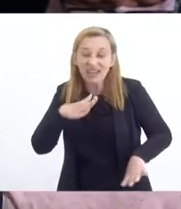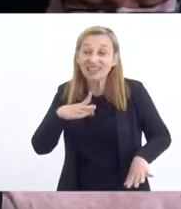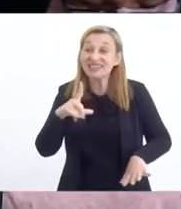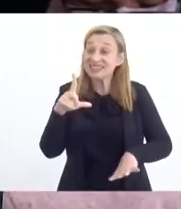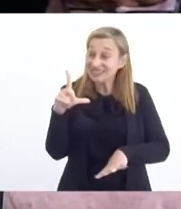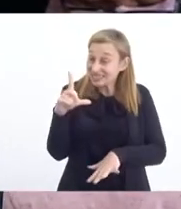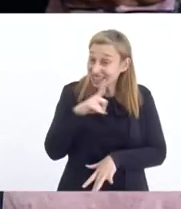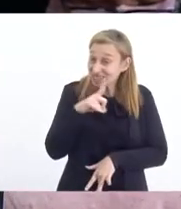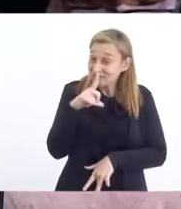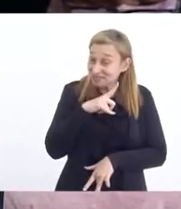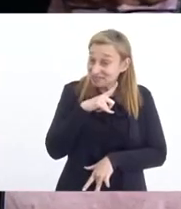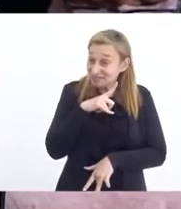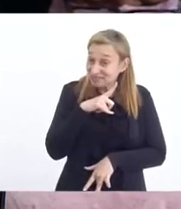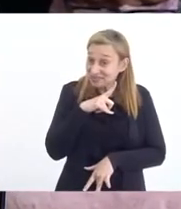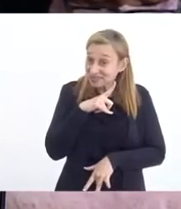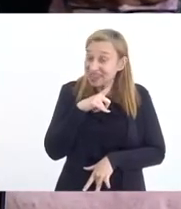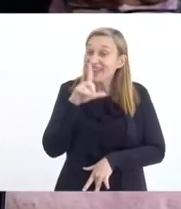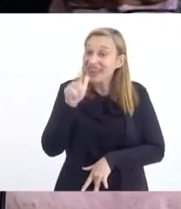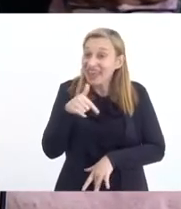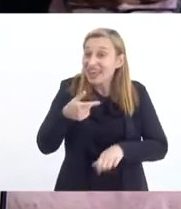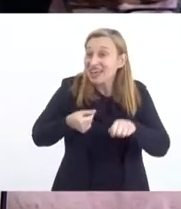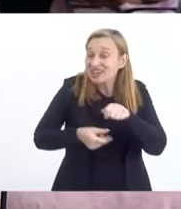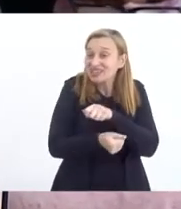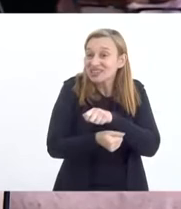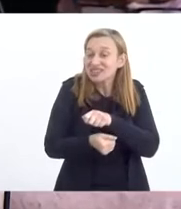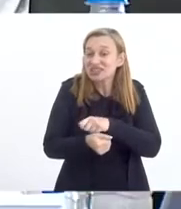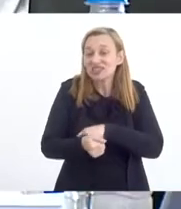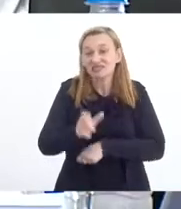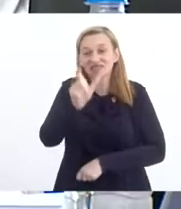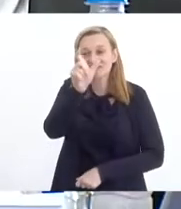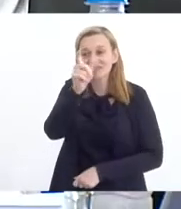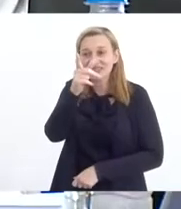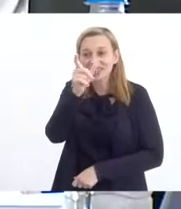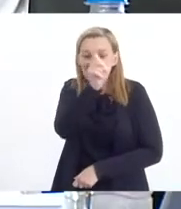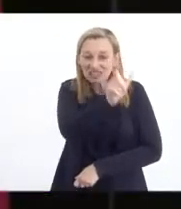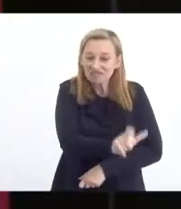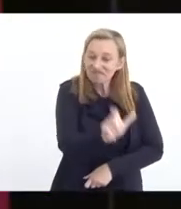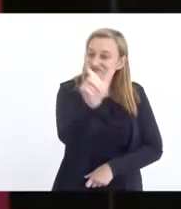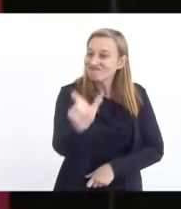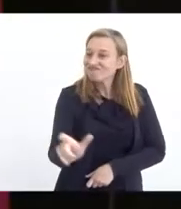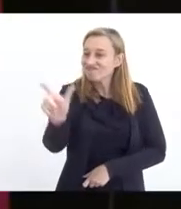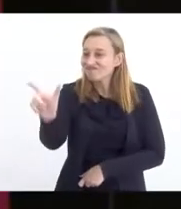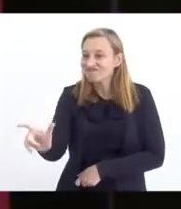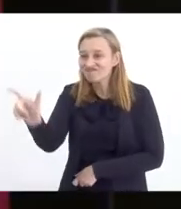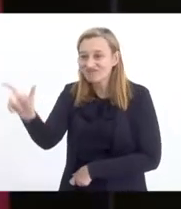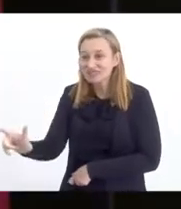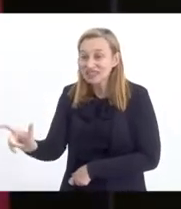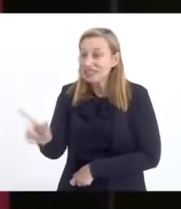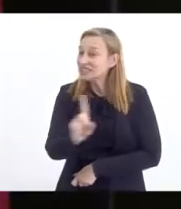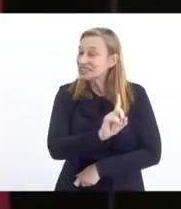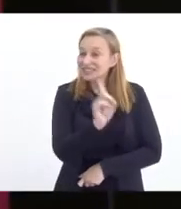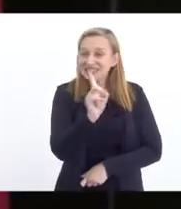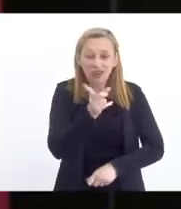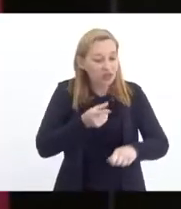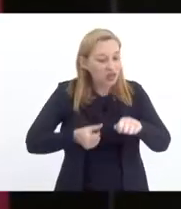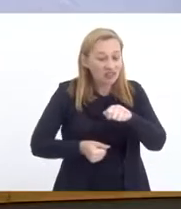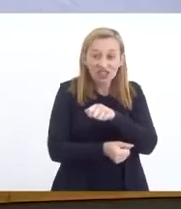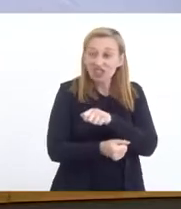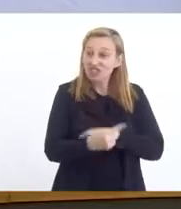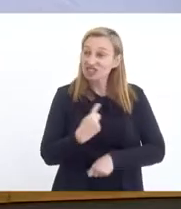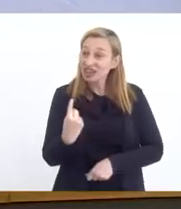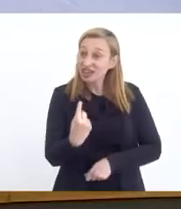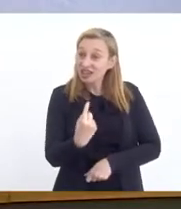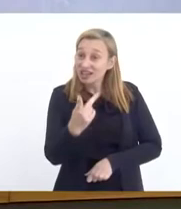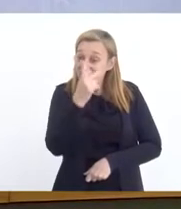ter é o investimento nas pessoas. E se a gente não investir nas pessoas, e